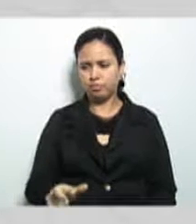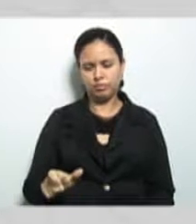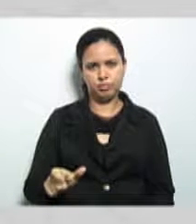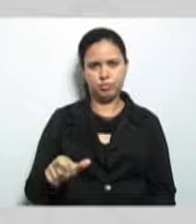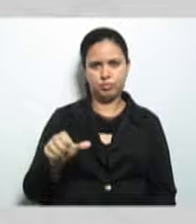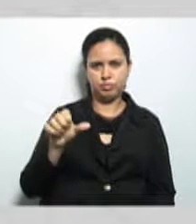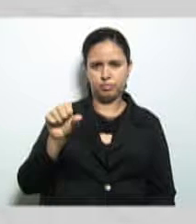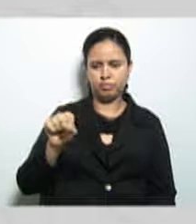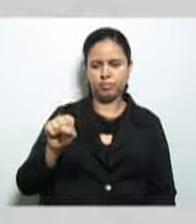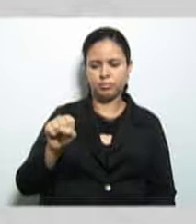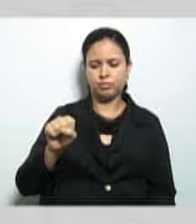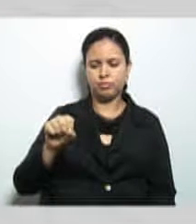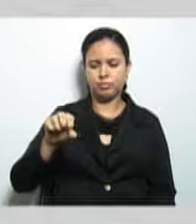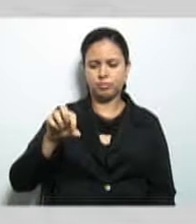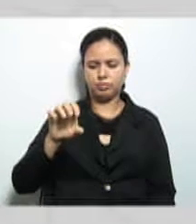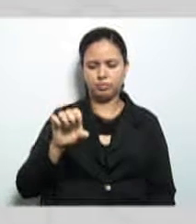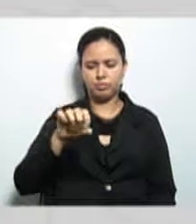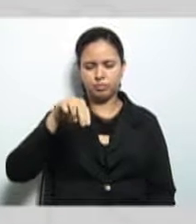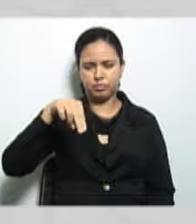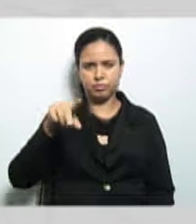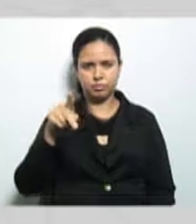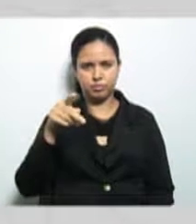função deste senhor feudal.